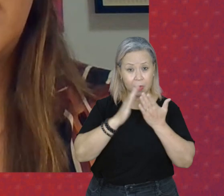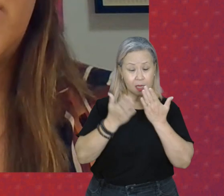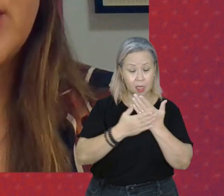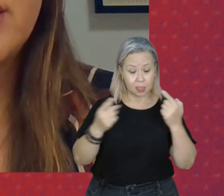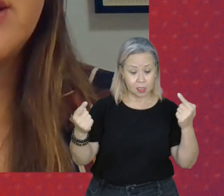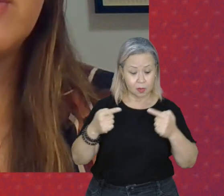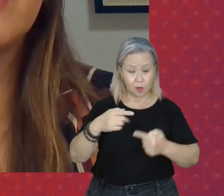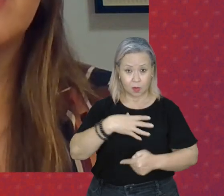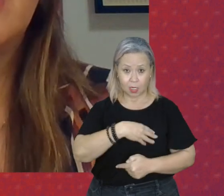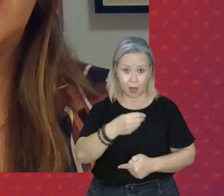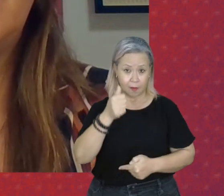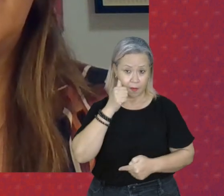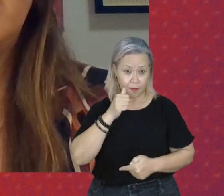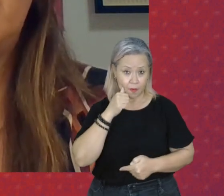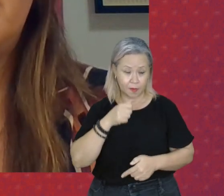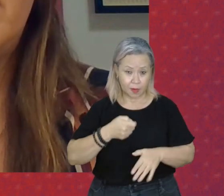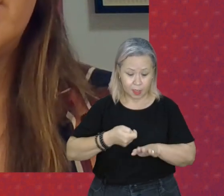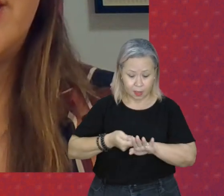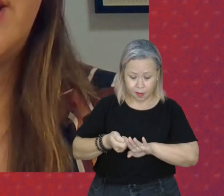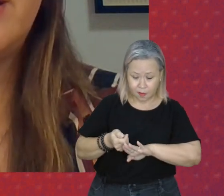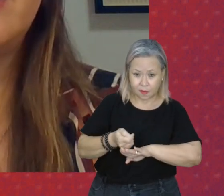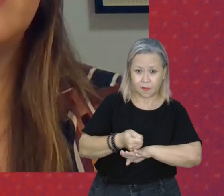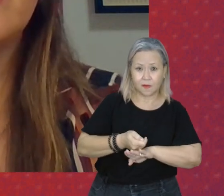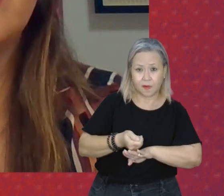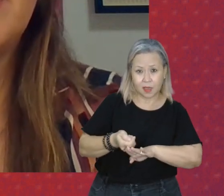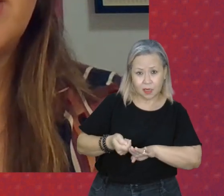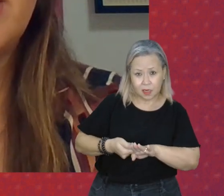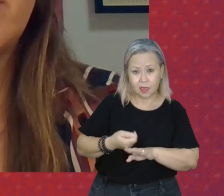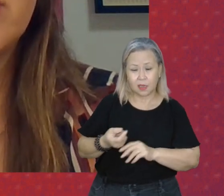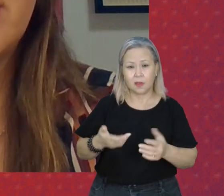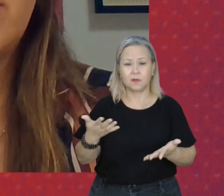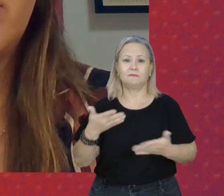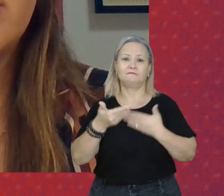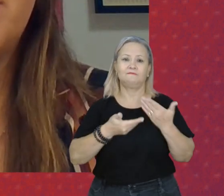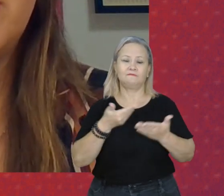filha, fake news envolvendo a família dela. Isso